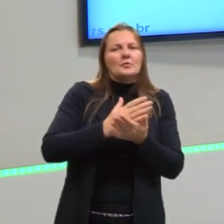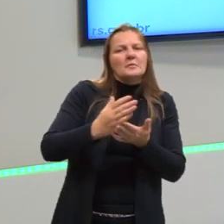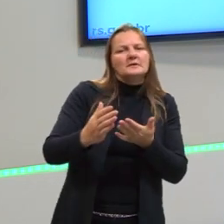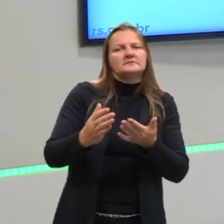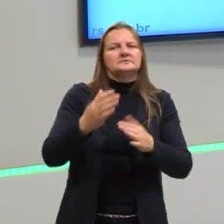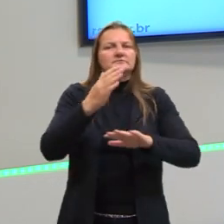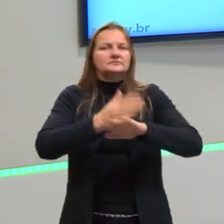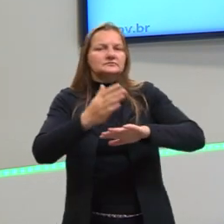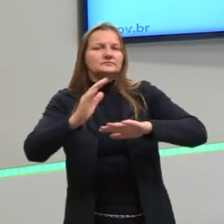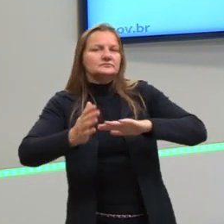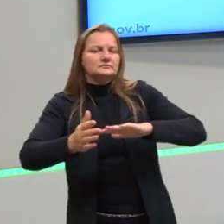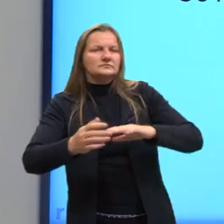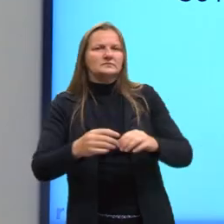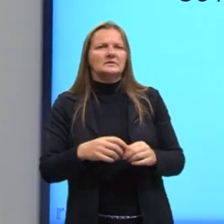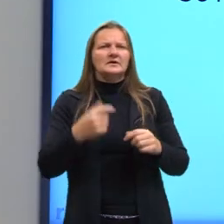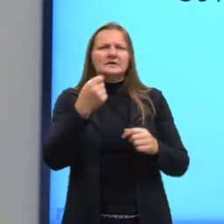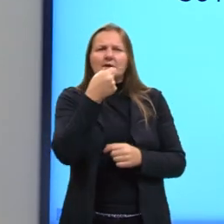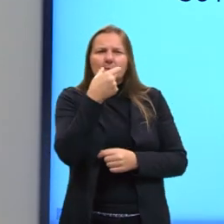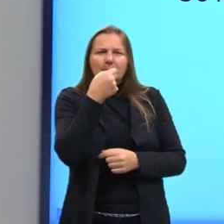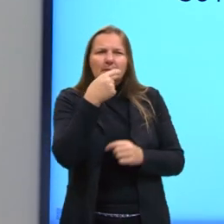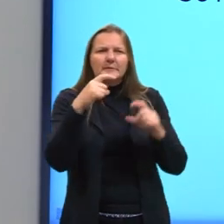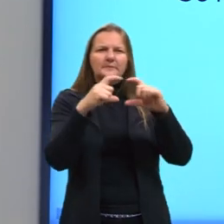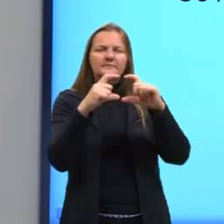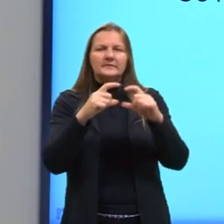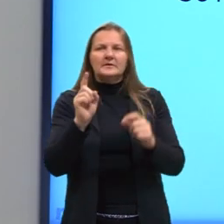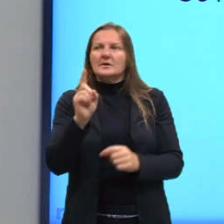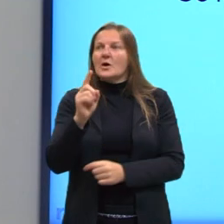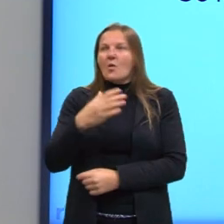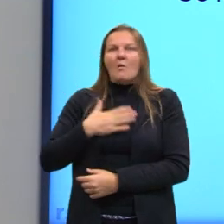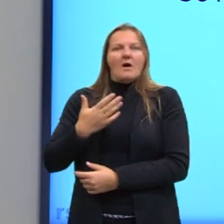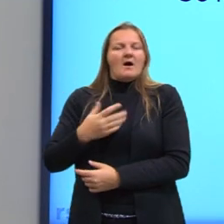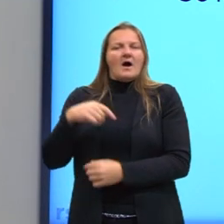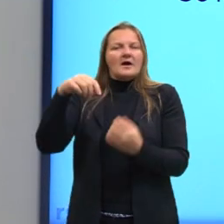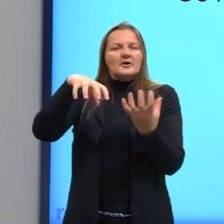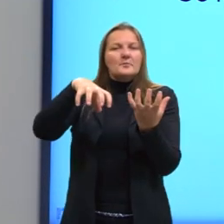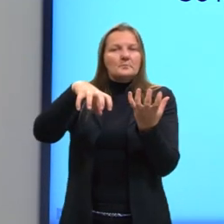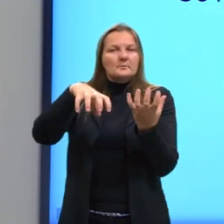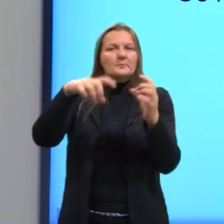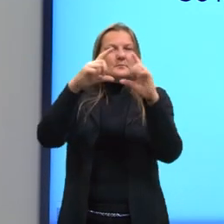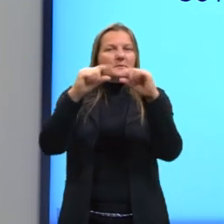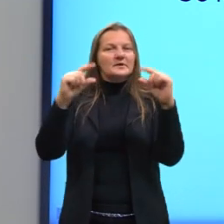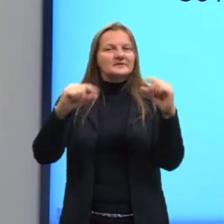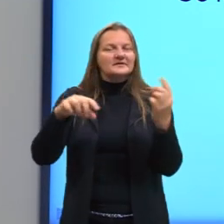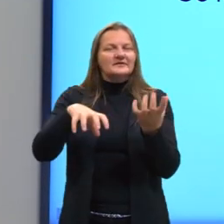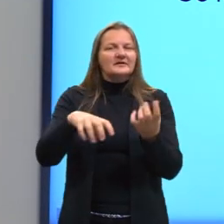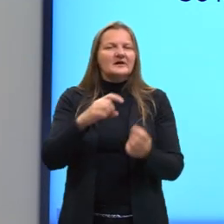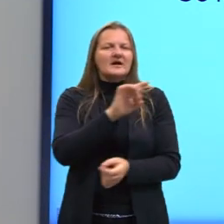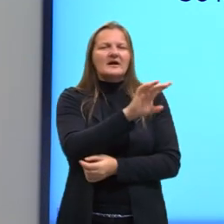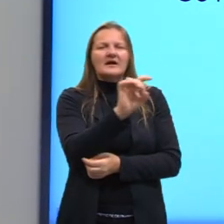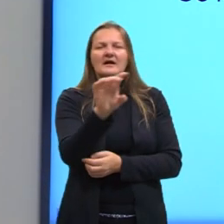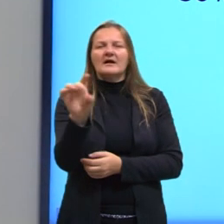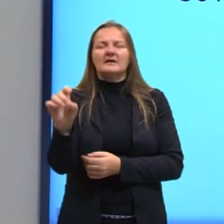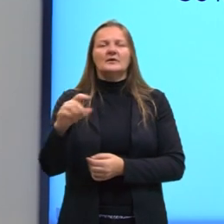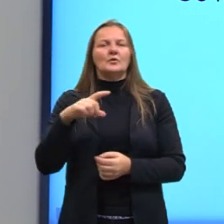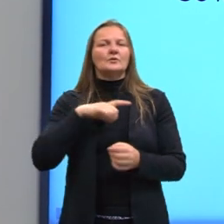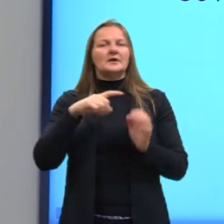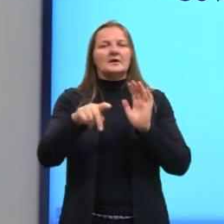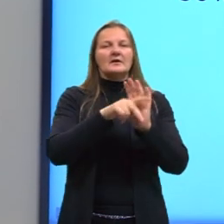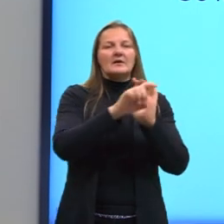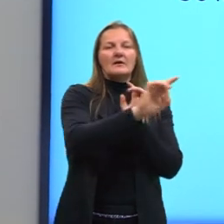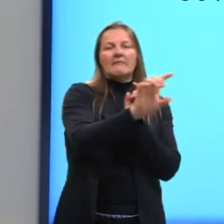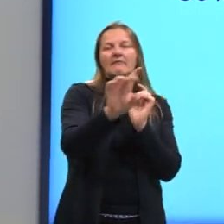contemporâneo Olha a charge aqui né não se espante aqui em Brasília é assim mesmo cada um tem a sua própria ética